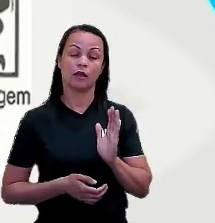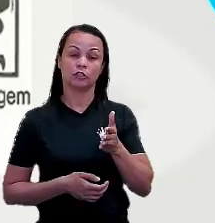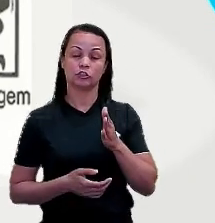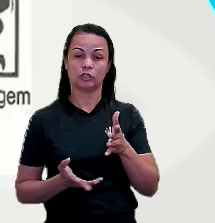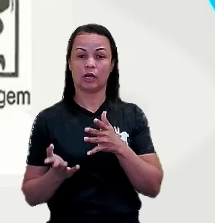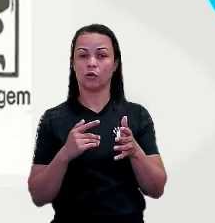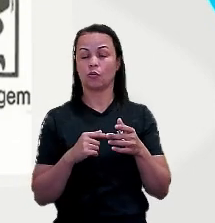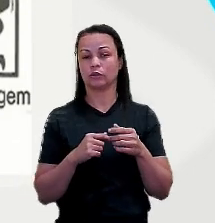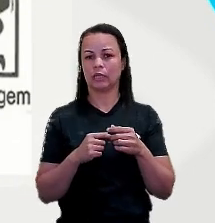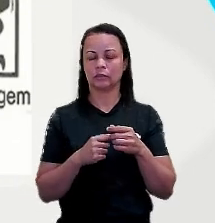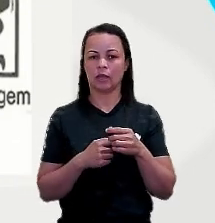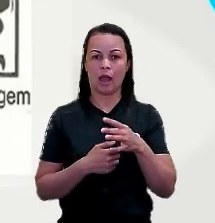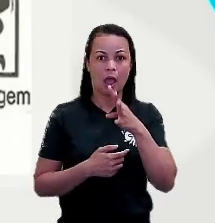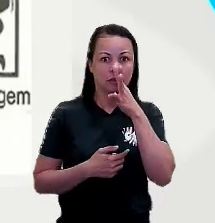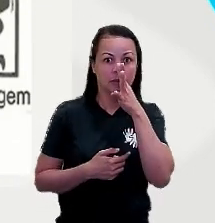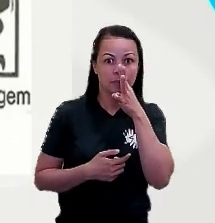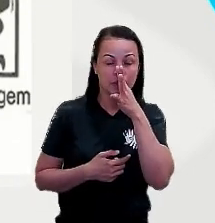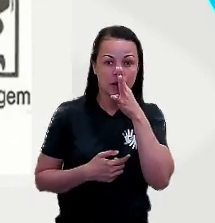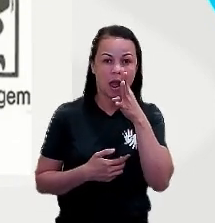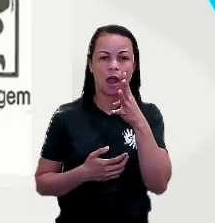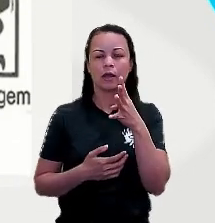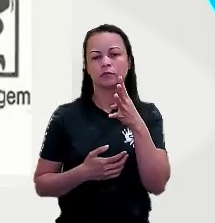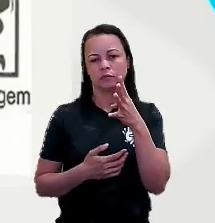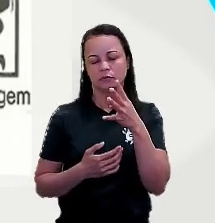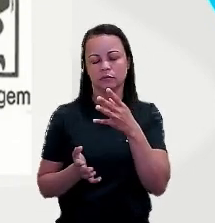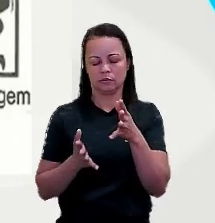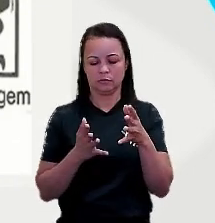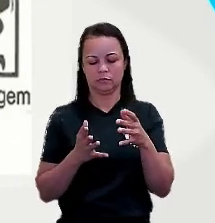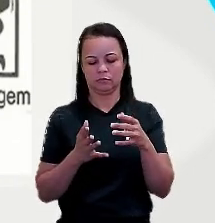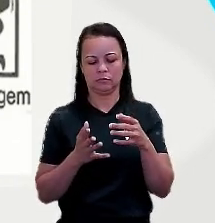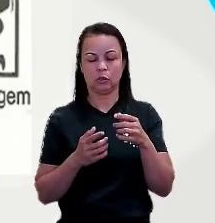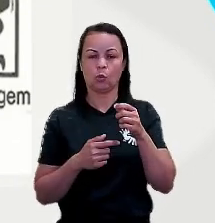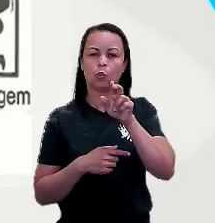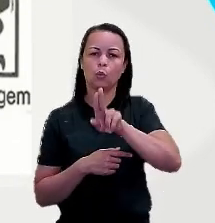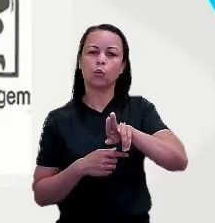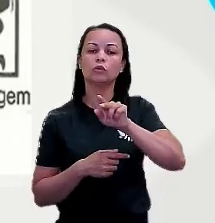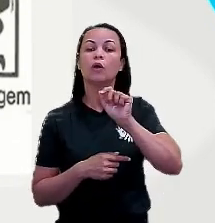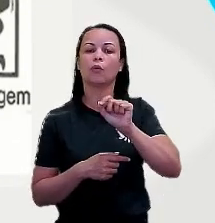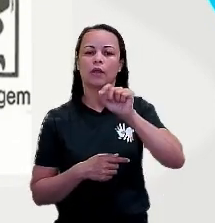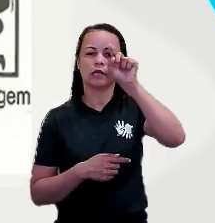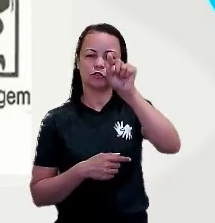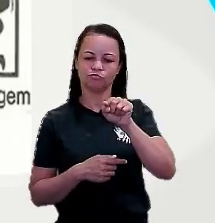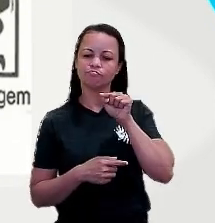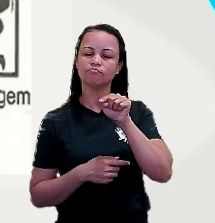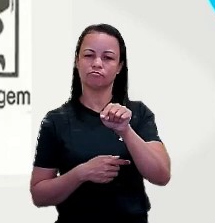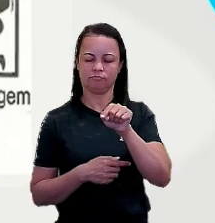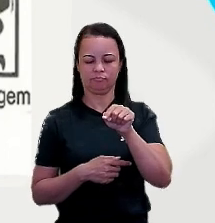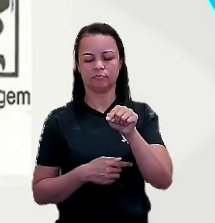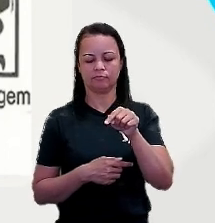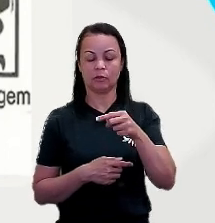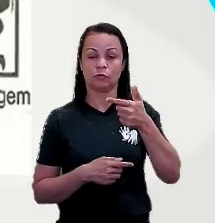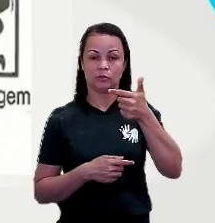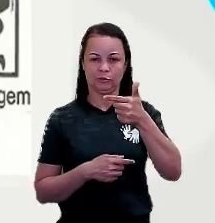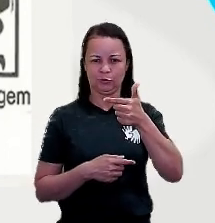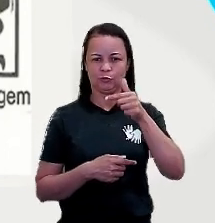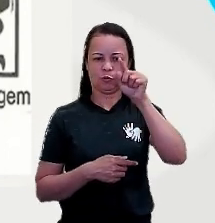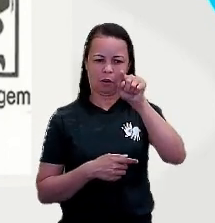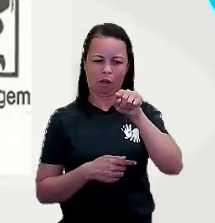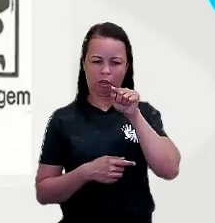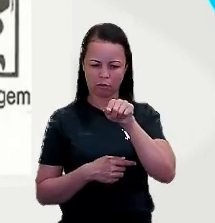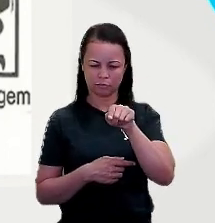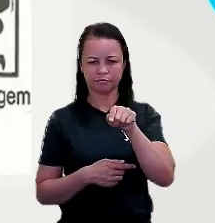personagem ele está admirado, impressionado com algo, a gente usa a exclamação. Tá vendo o segundo quadrinho com o sinal